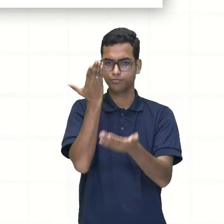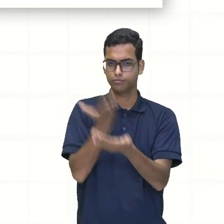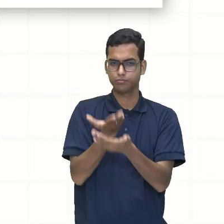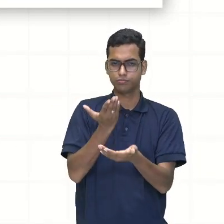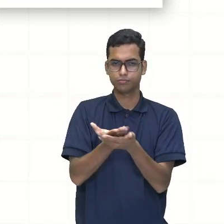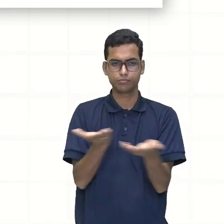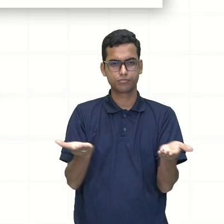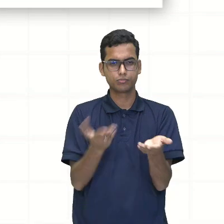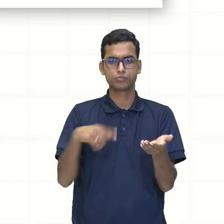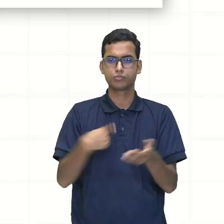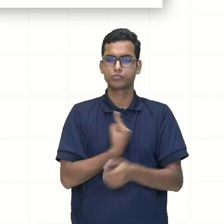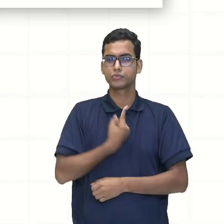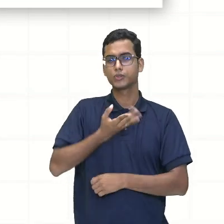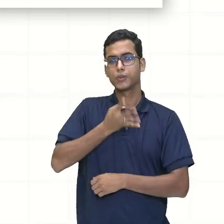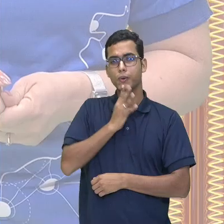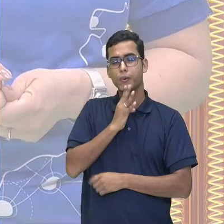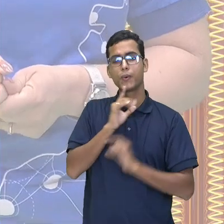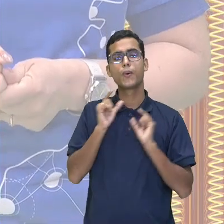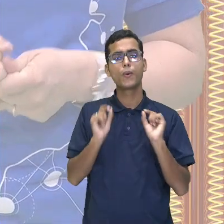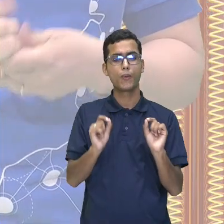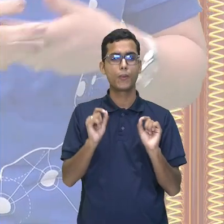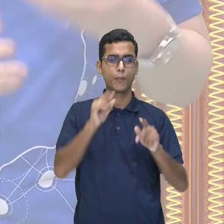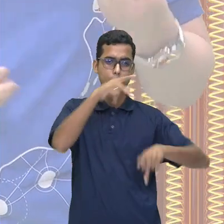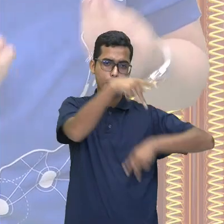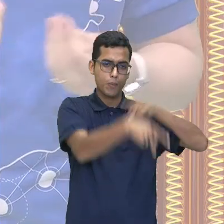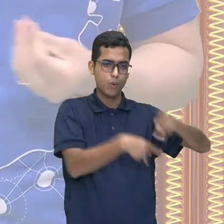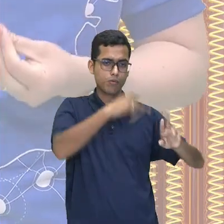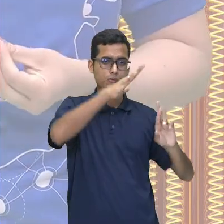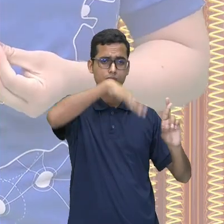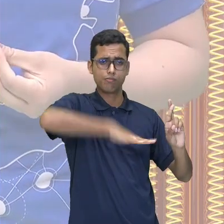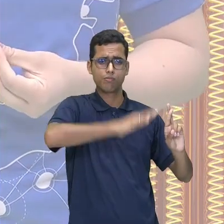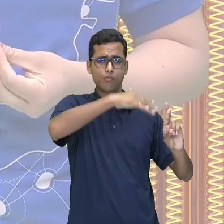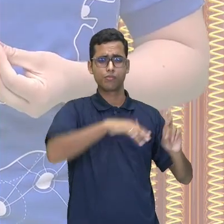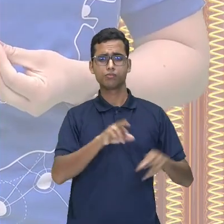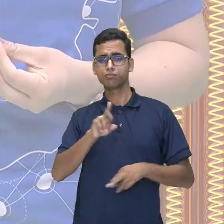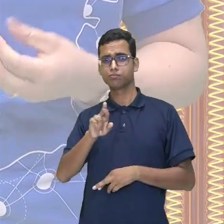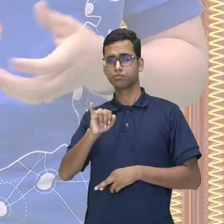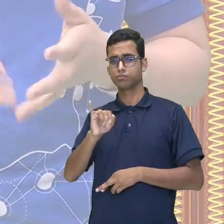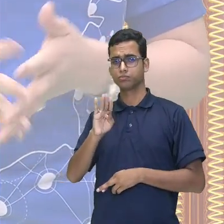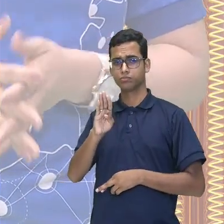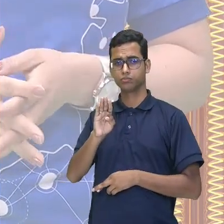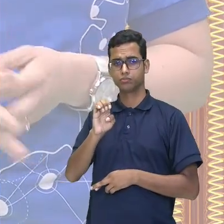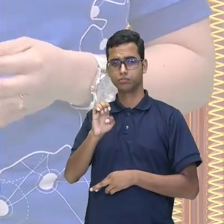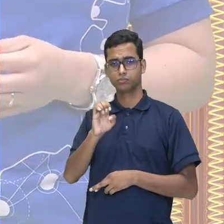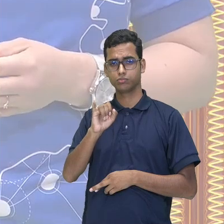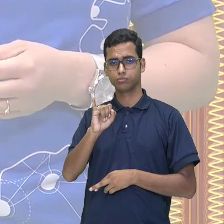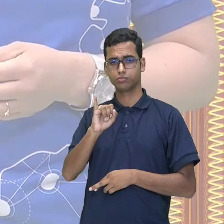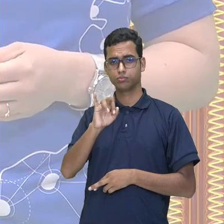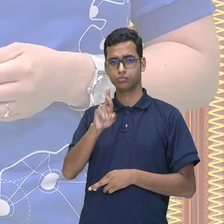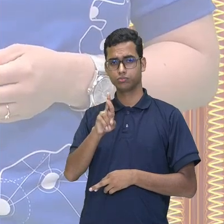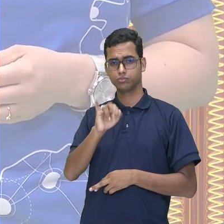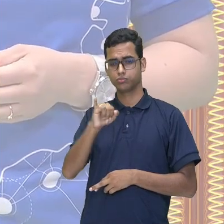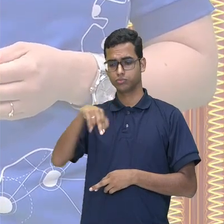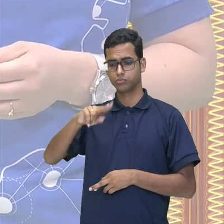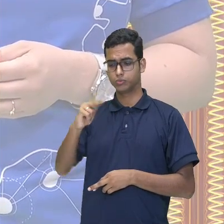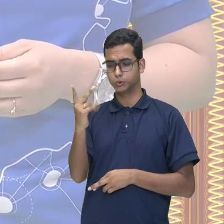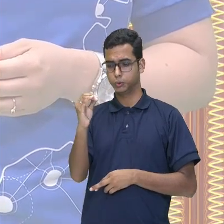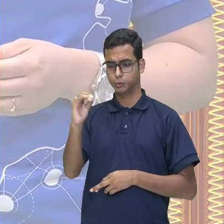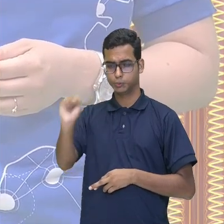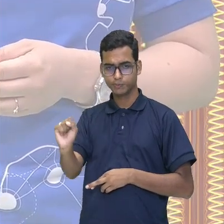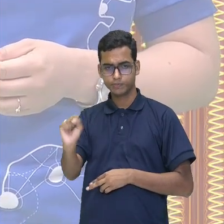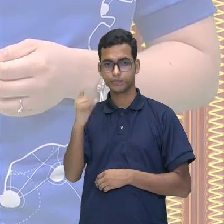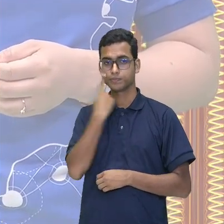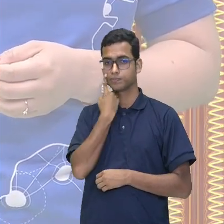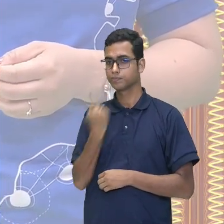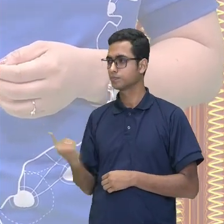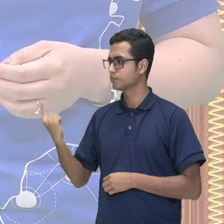conhecer agora os ribeirinhos, né? Professora, mas quem são os ribeirinhos? Olhem só aqui na nossa imagem, nós temos